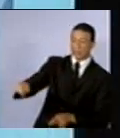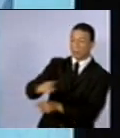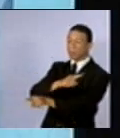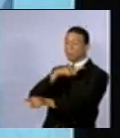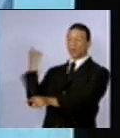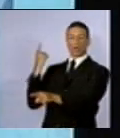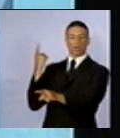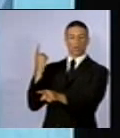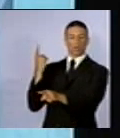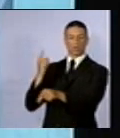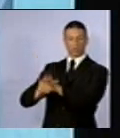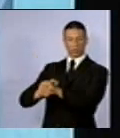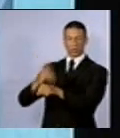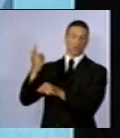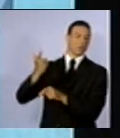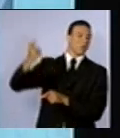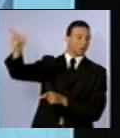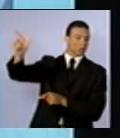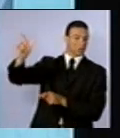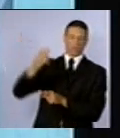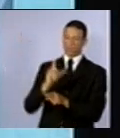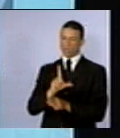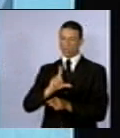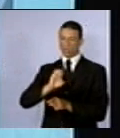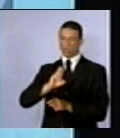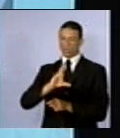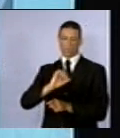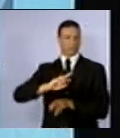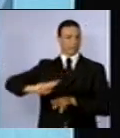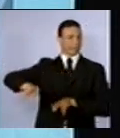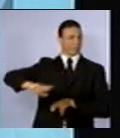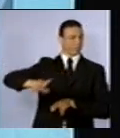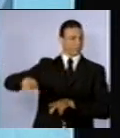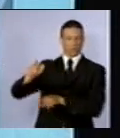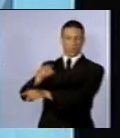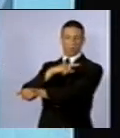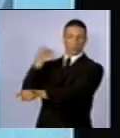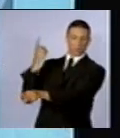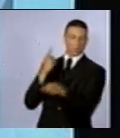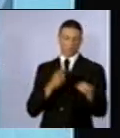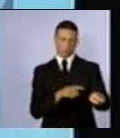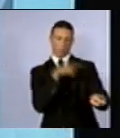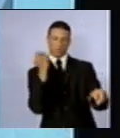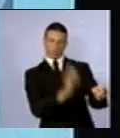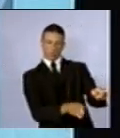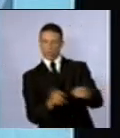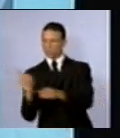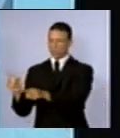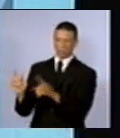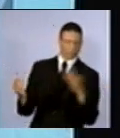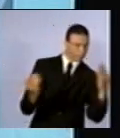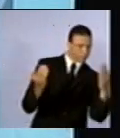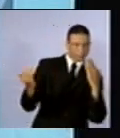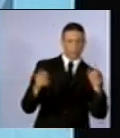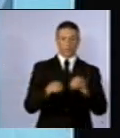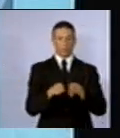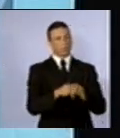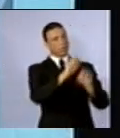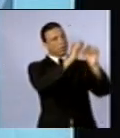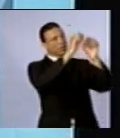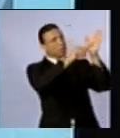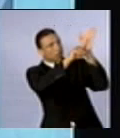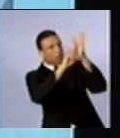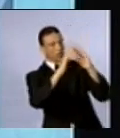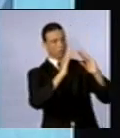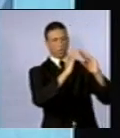falecidas por outras patologias e não leucemia, e se comparou identicamente a medição, os níveis de campo magnético prevalente